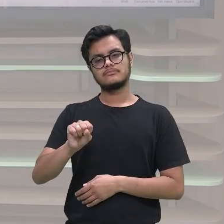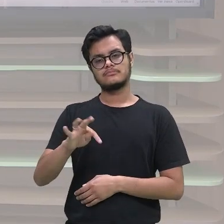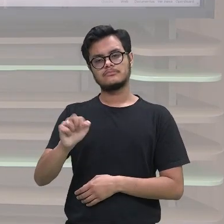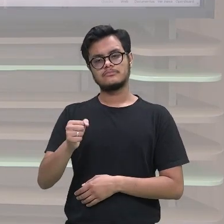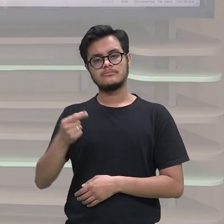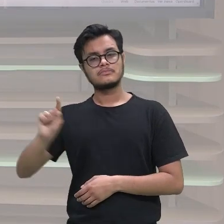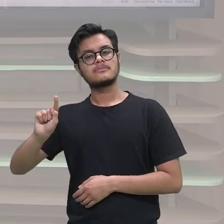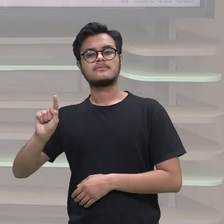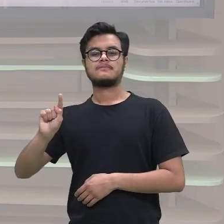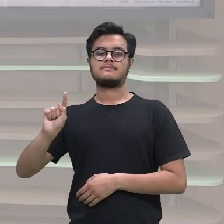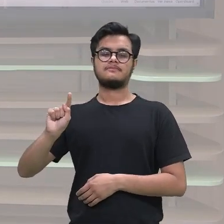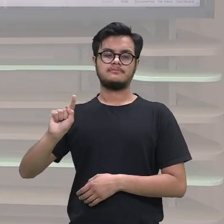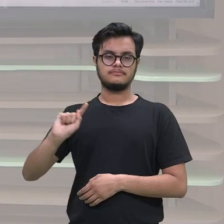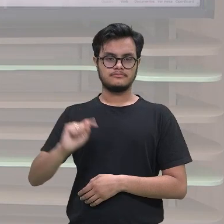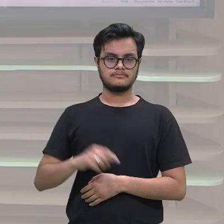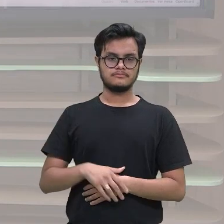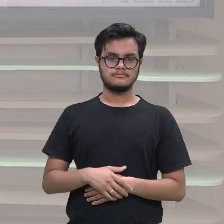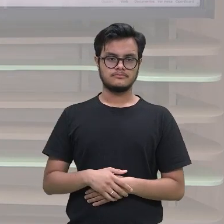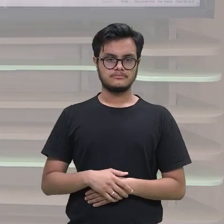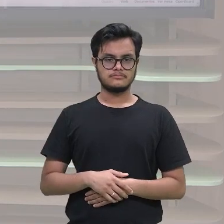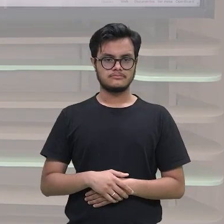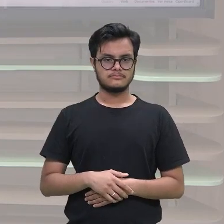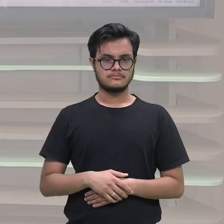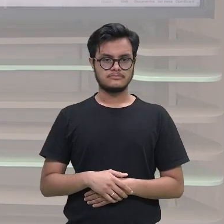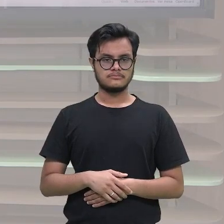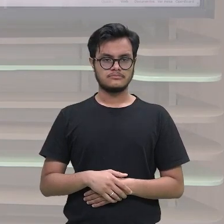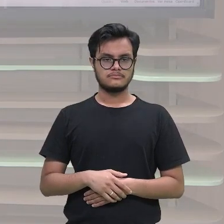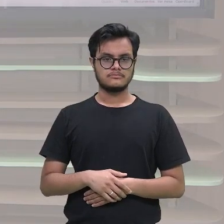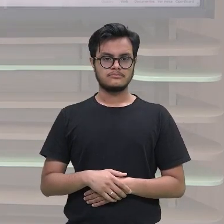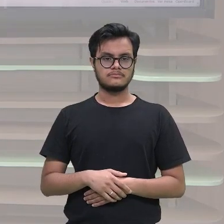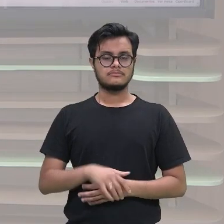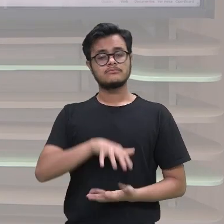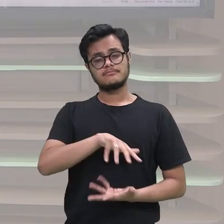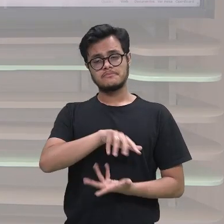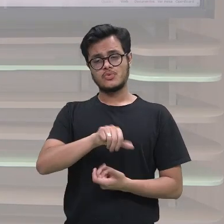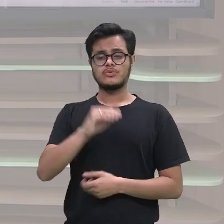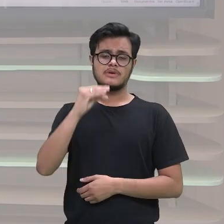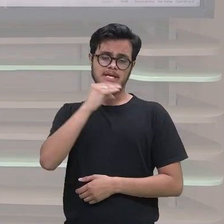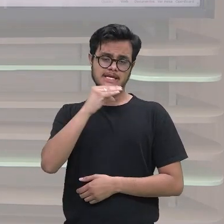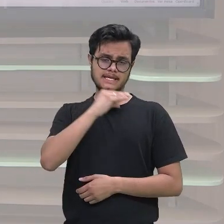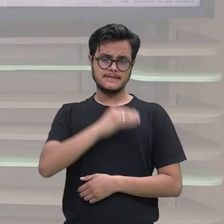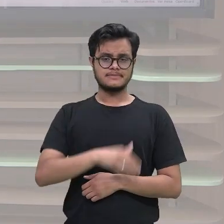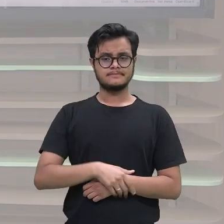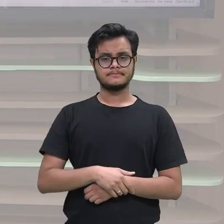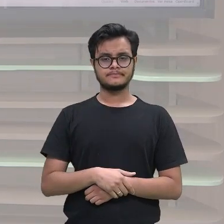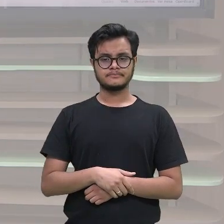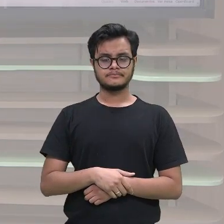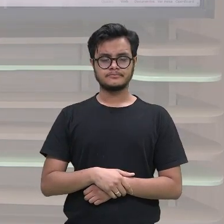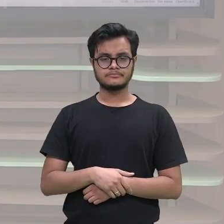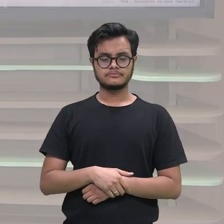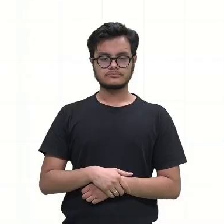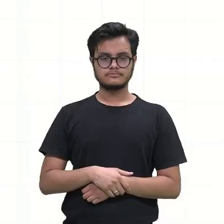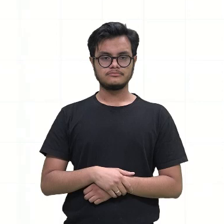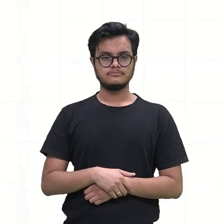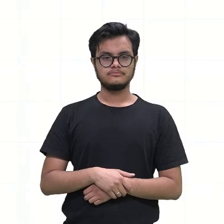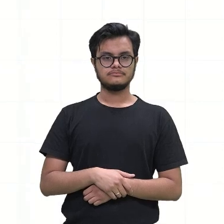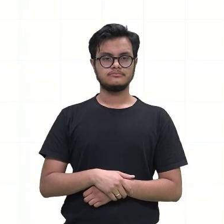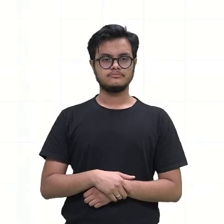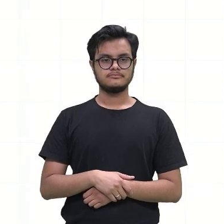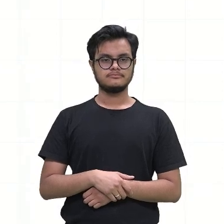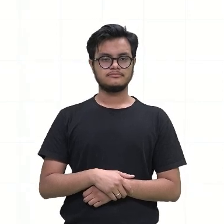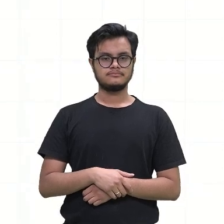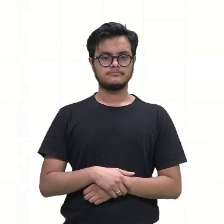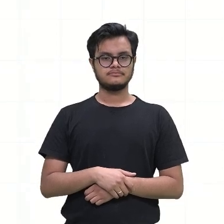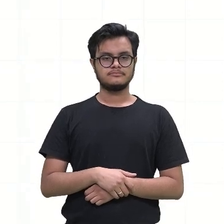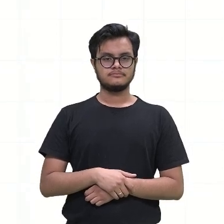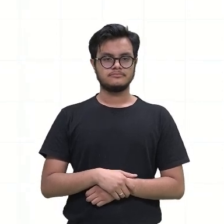ficar flexionado como está. O nosso planeta está cada vez mais quente, ok? Prosseguindo, olha só.